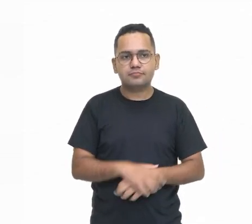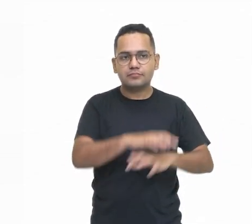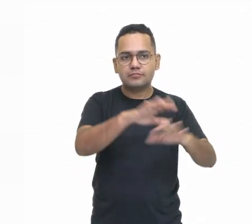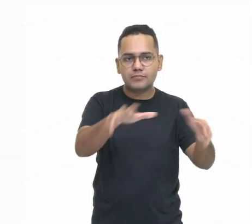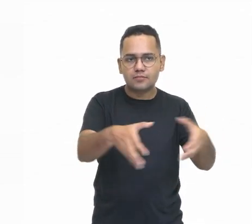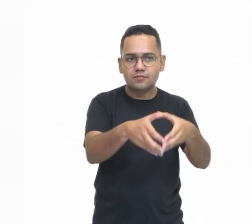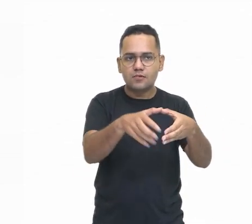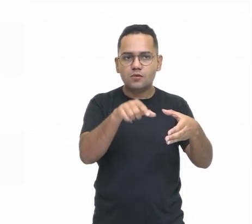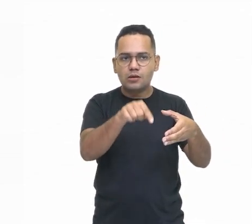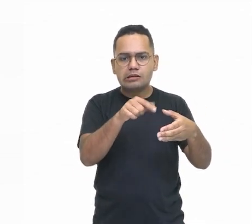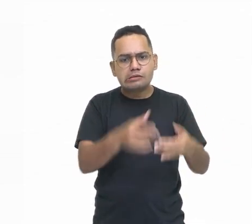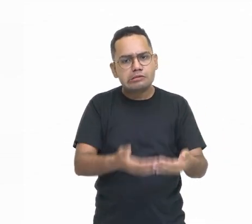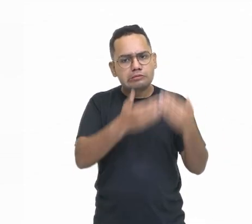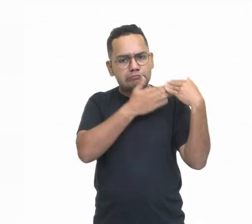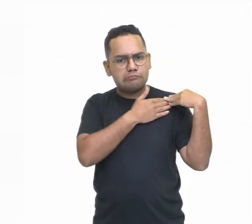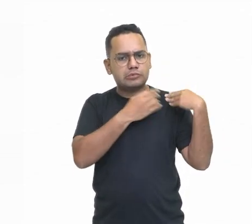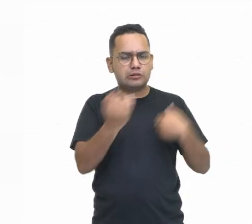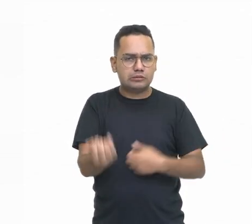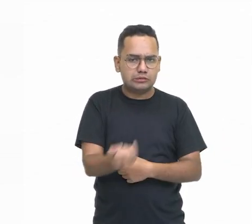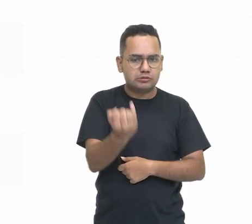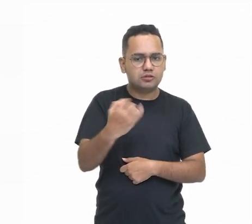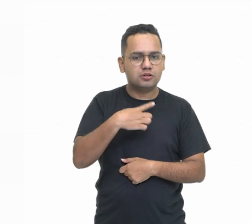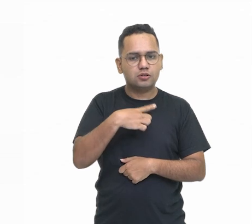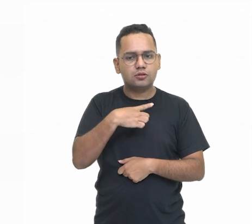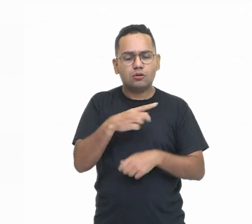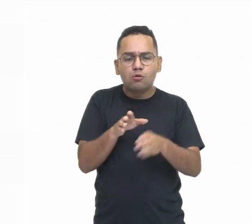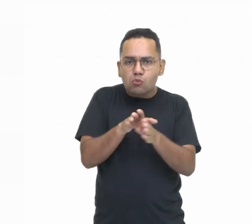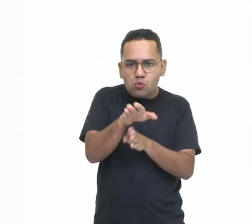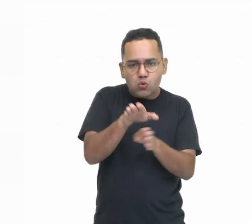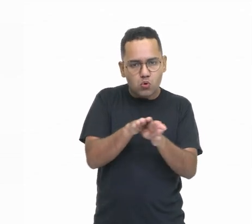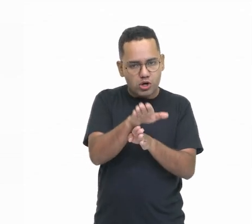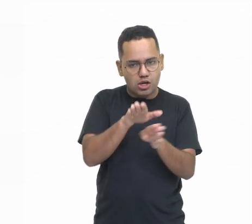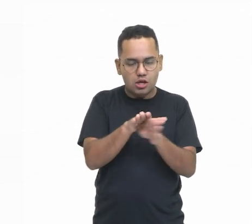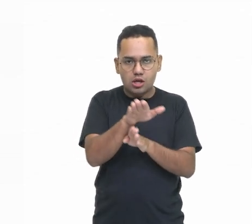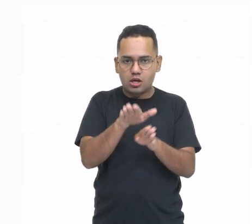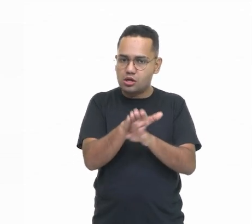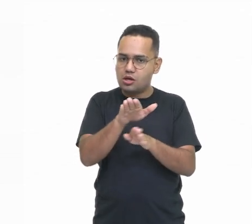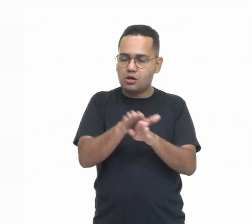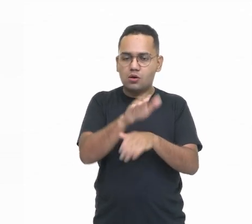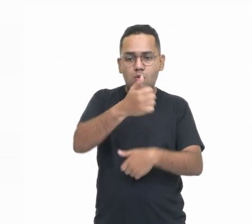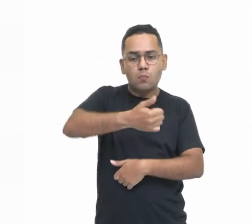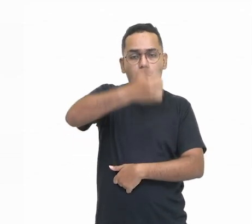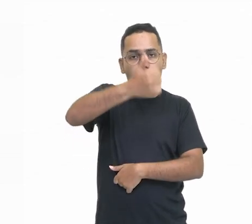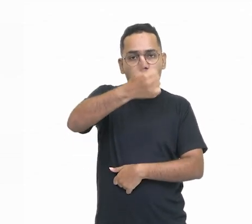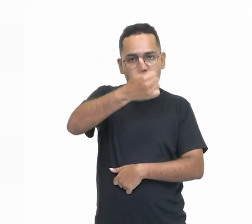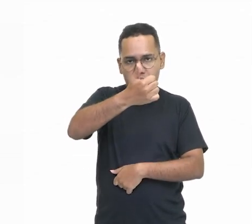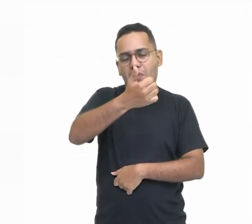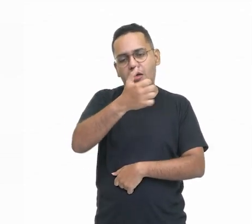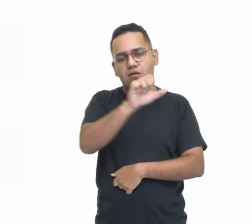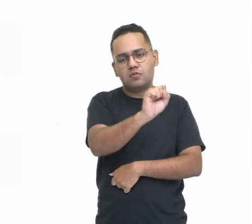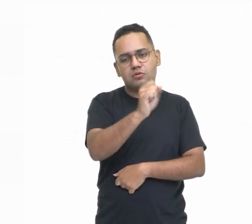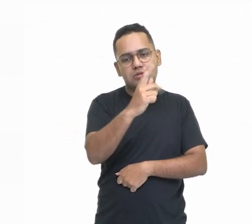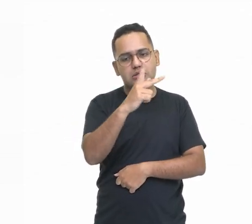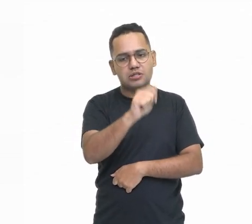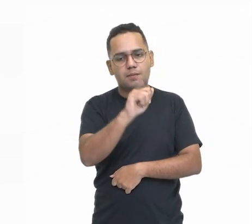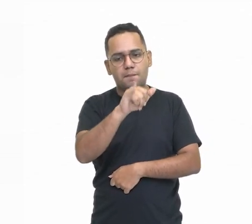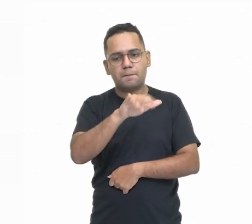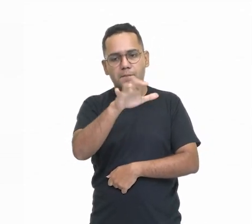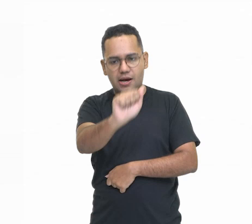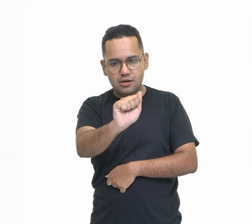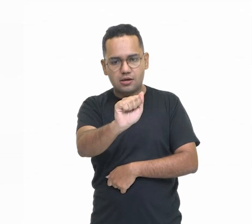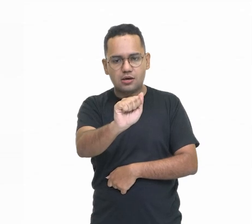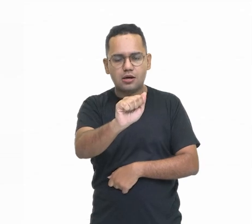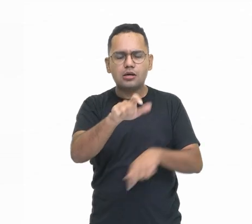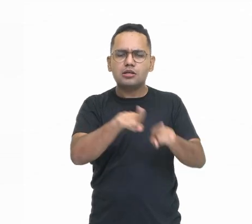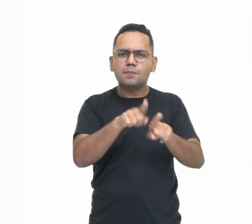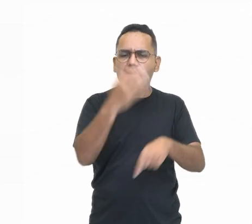papel importante na vida social, né, aconselhando diretamente o Sapa Inca, interpretando os